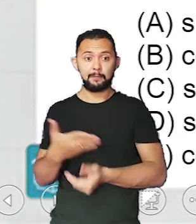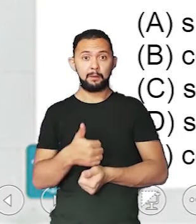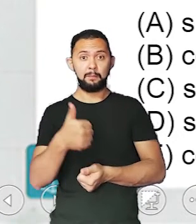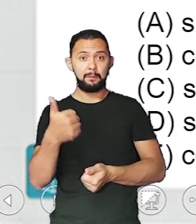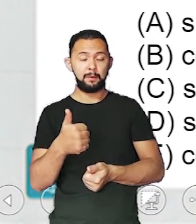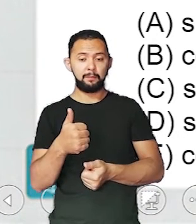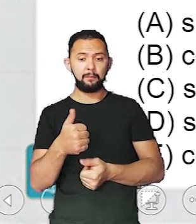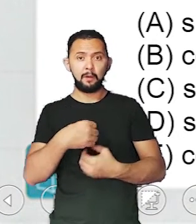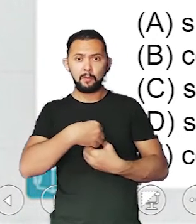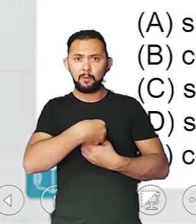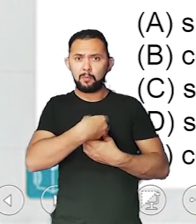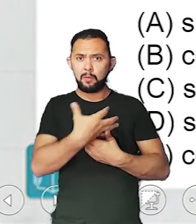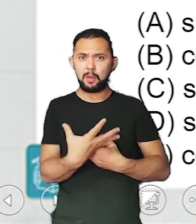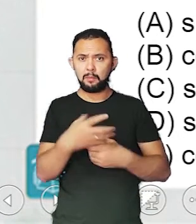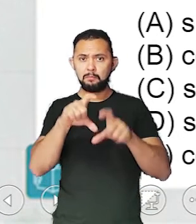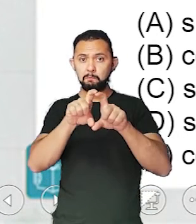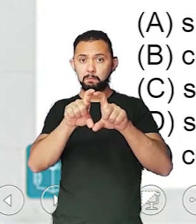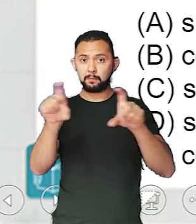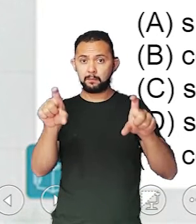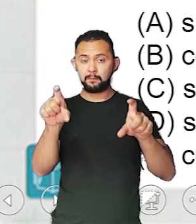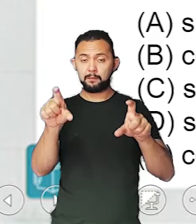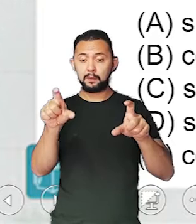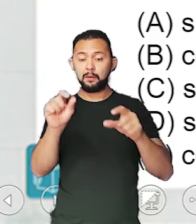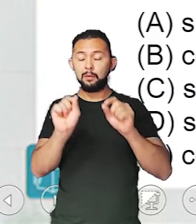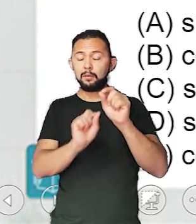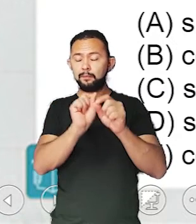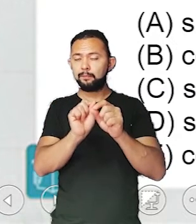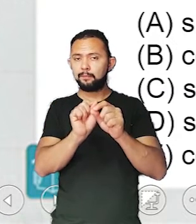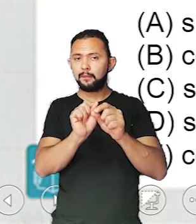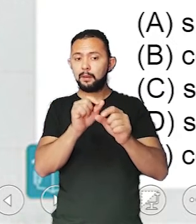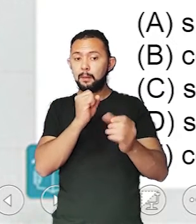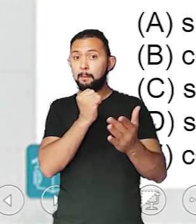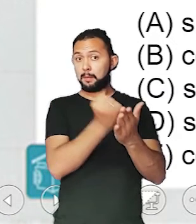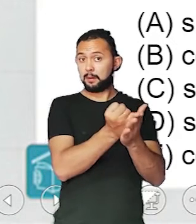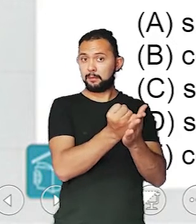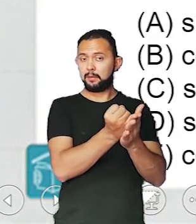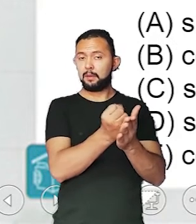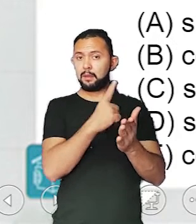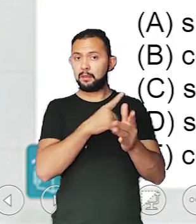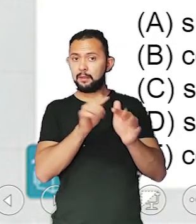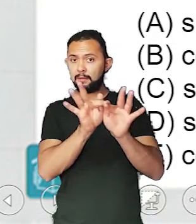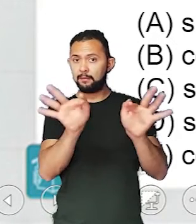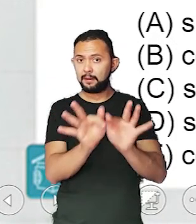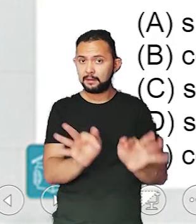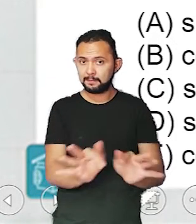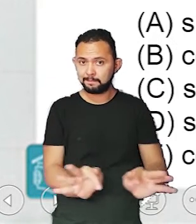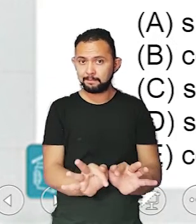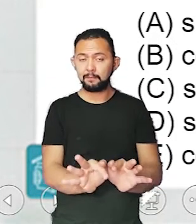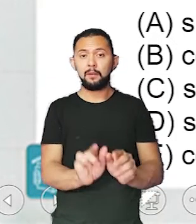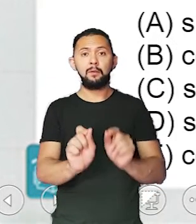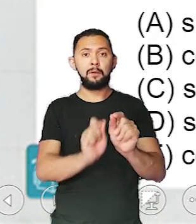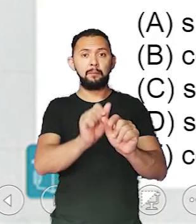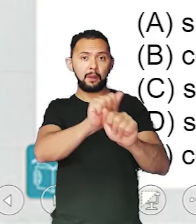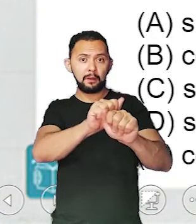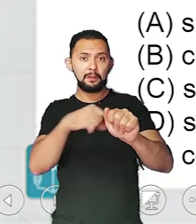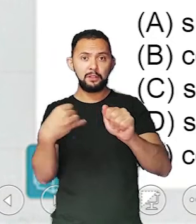poema, verso de 1 a 3, né, é marcada sintaticamente pela presença de orações. Que orações são essas? Adjetivas,